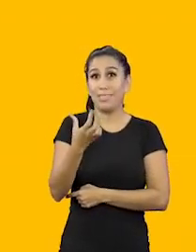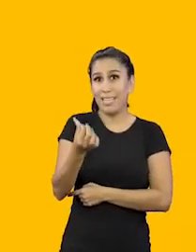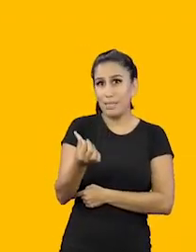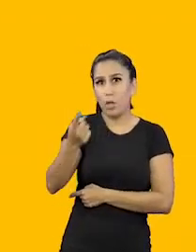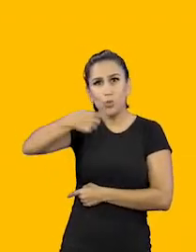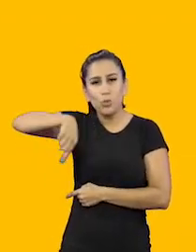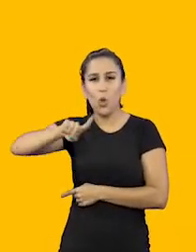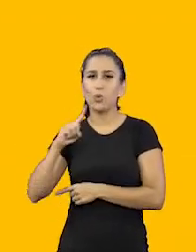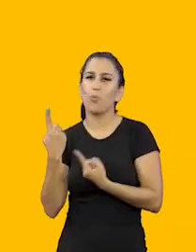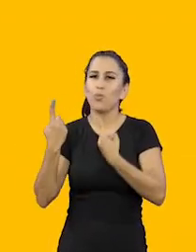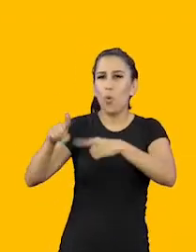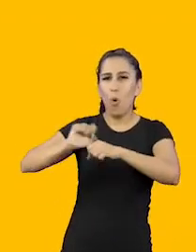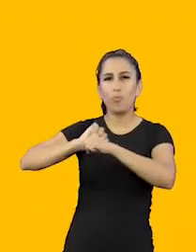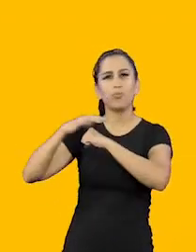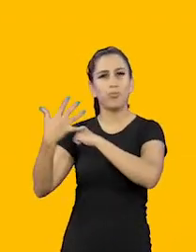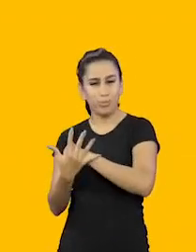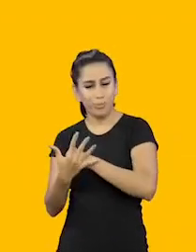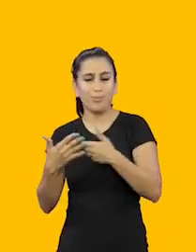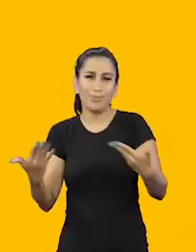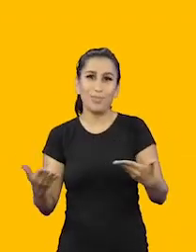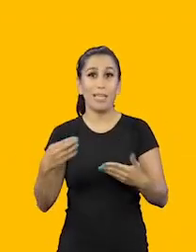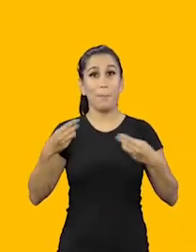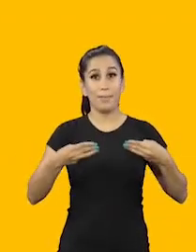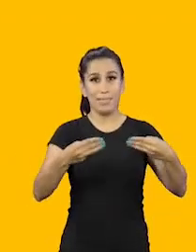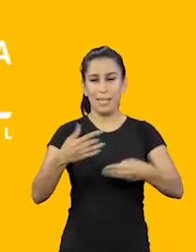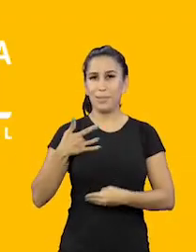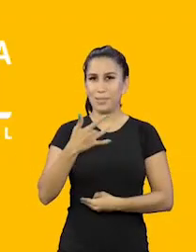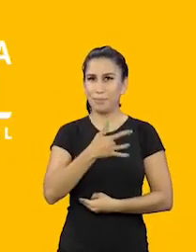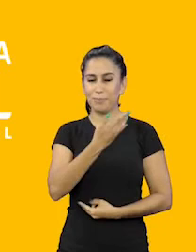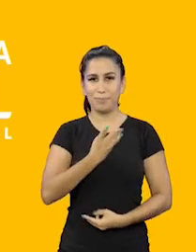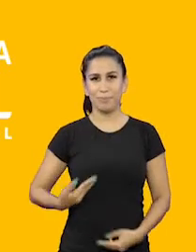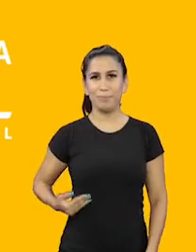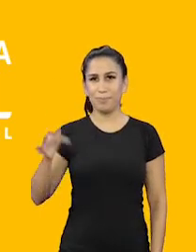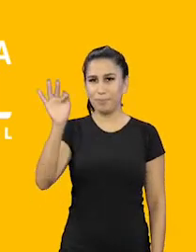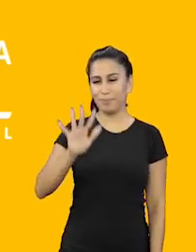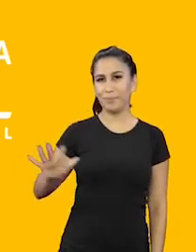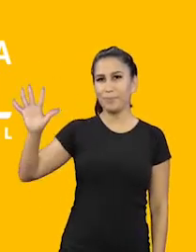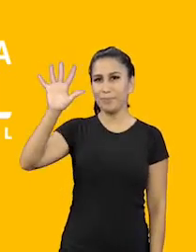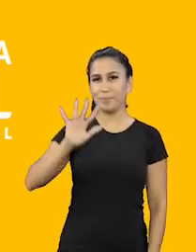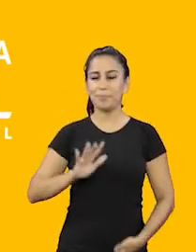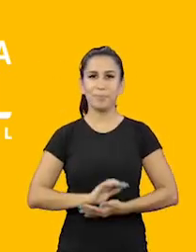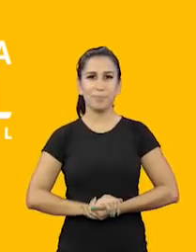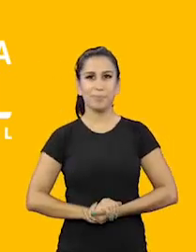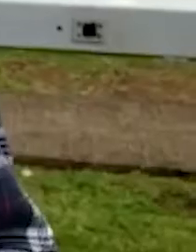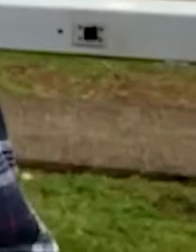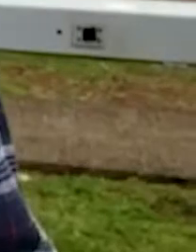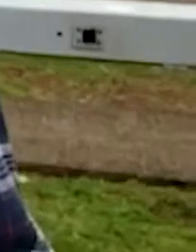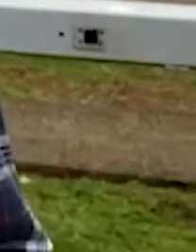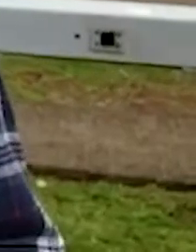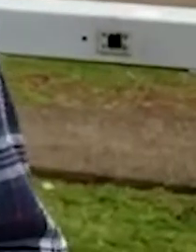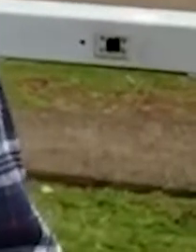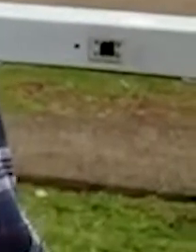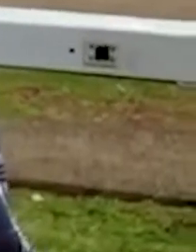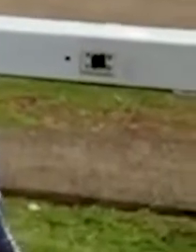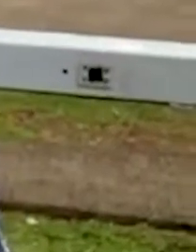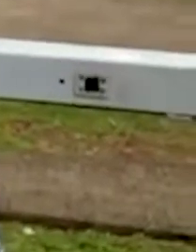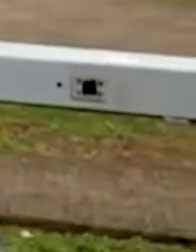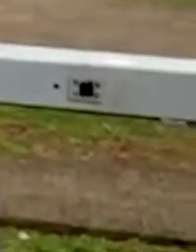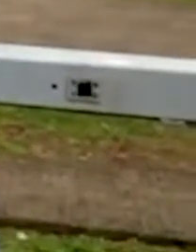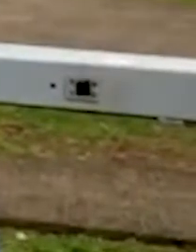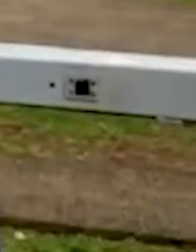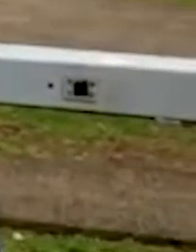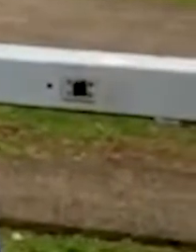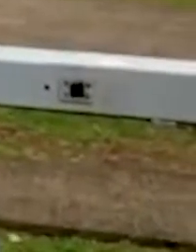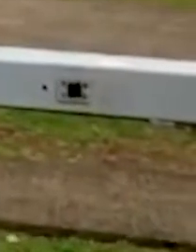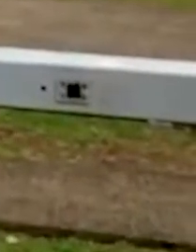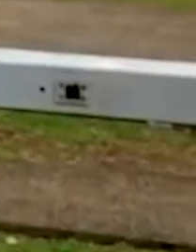a Covid-19, o Brasil conta com todos nós. Ministério da Saúde, Governo Federal. Olá, gente querida, você que está